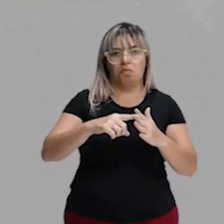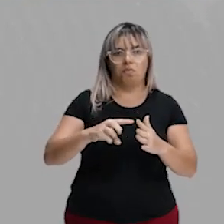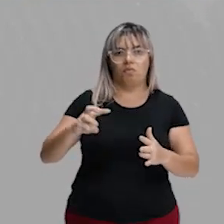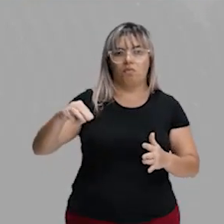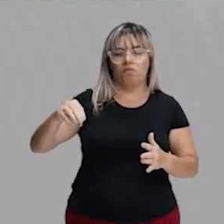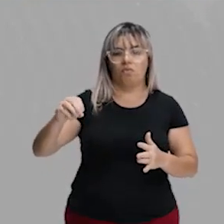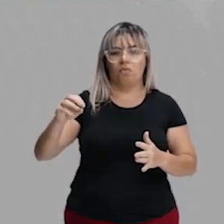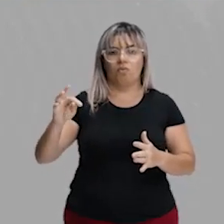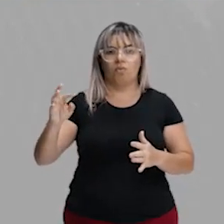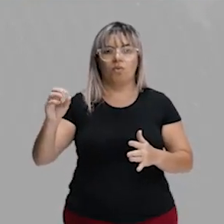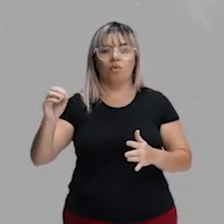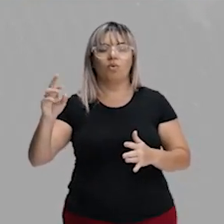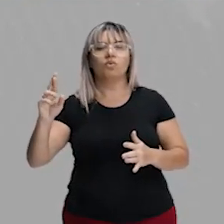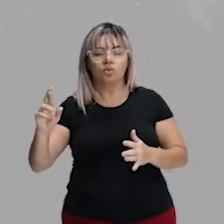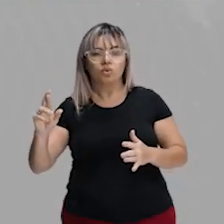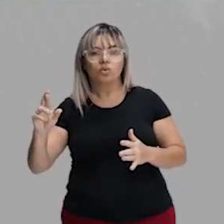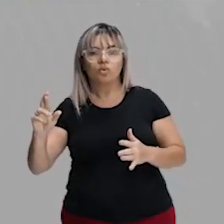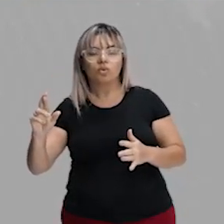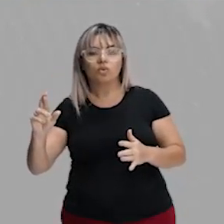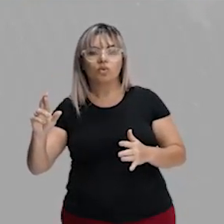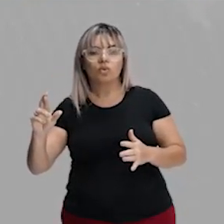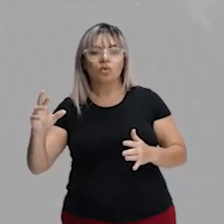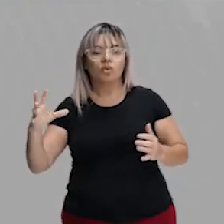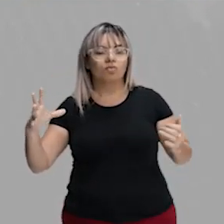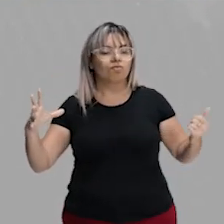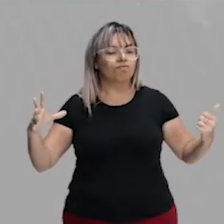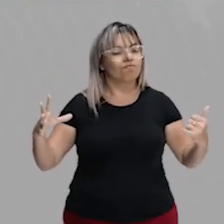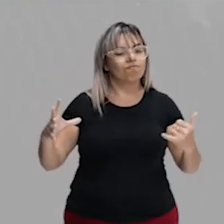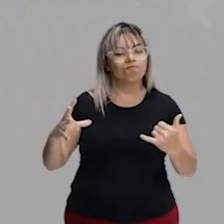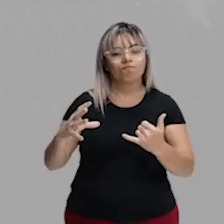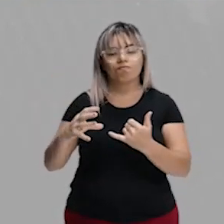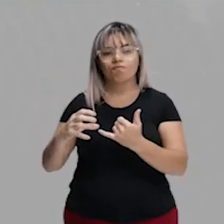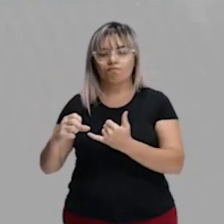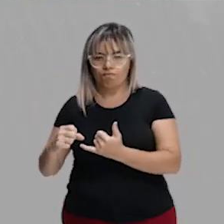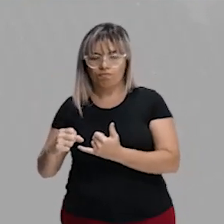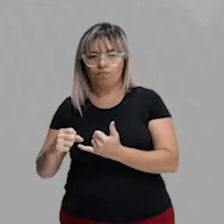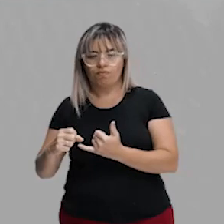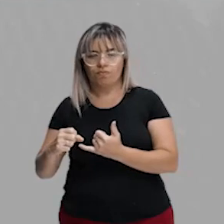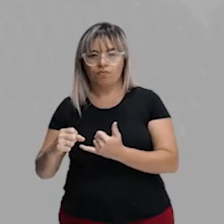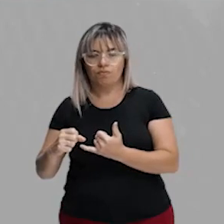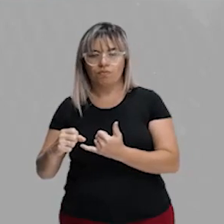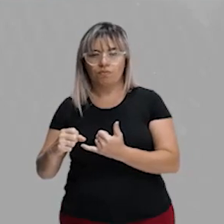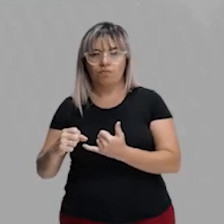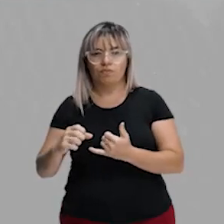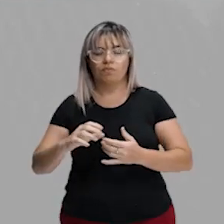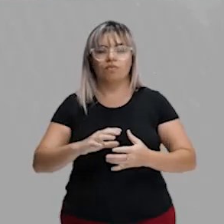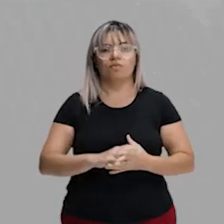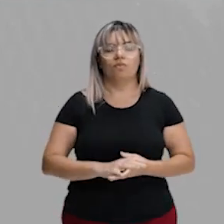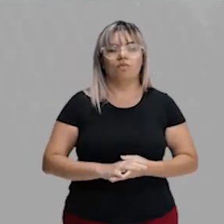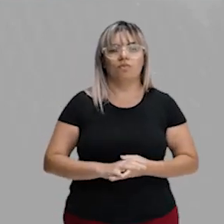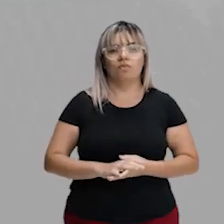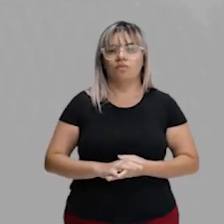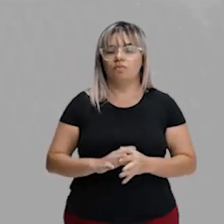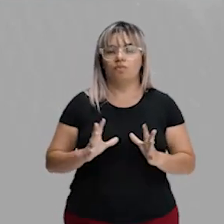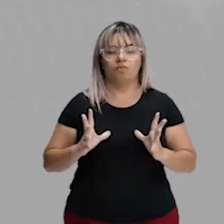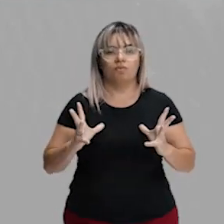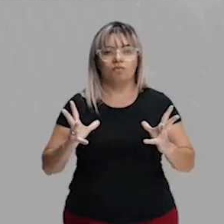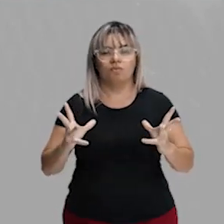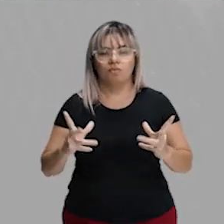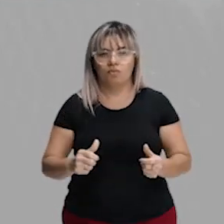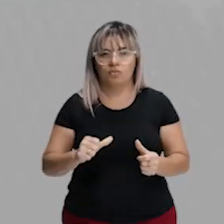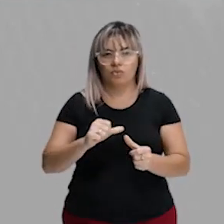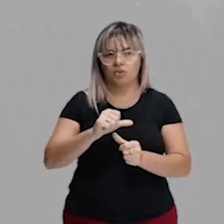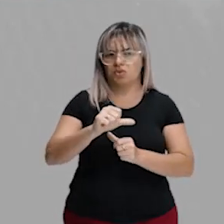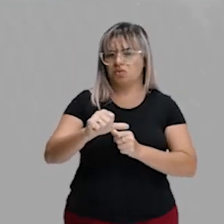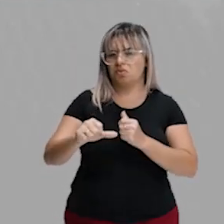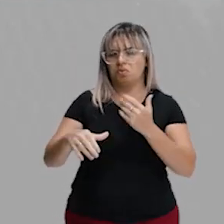que receba aí a energia elétrica, né, ou todo dispositivo eletrônico que receba energia elétrica e transforme em qualquer